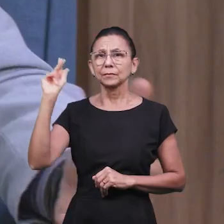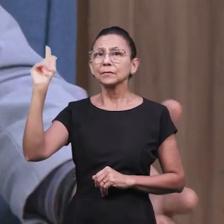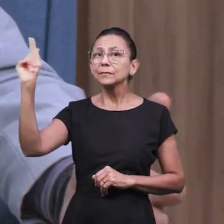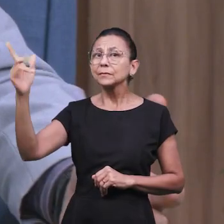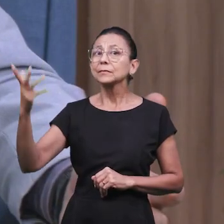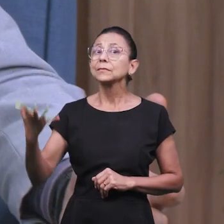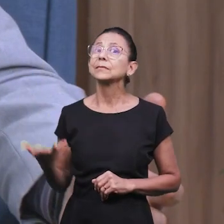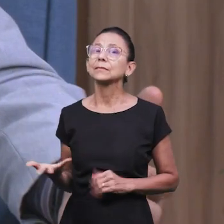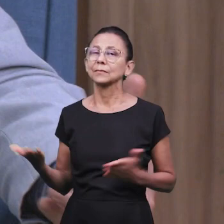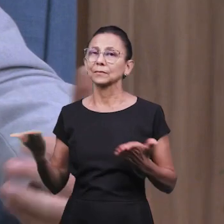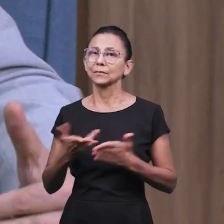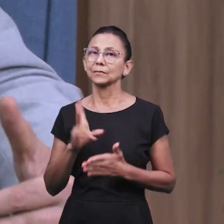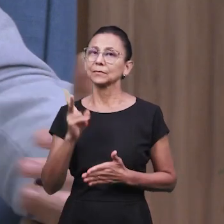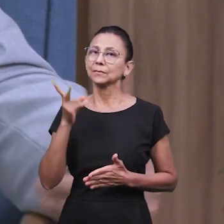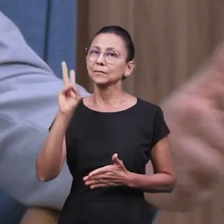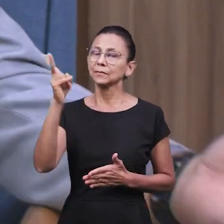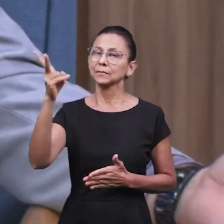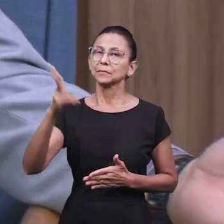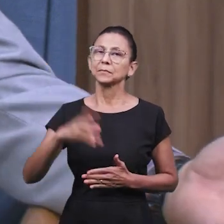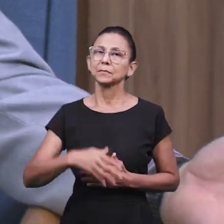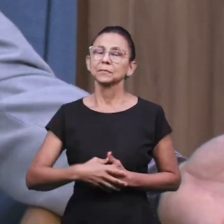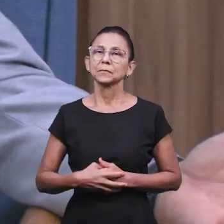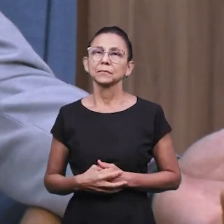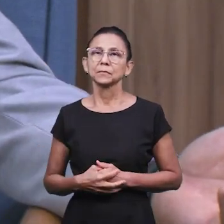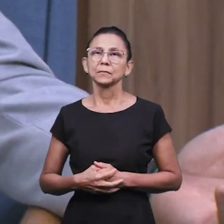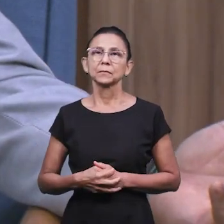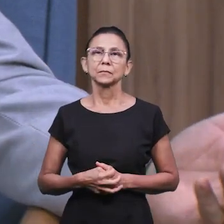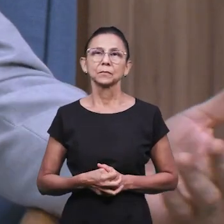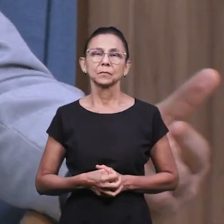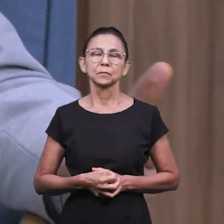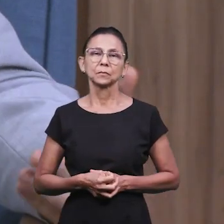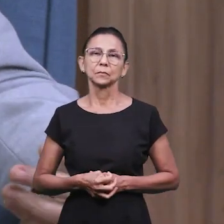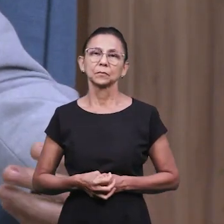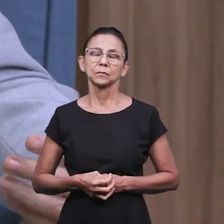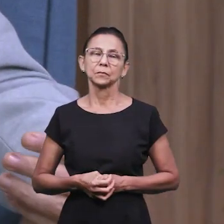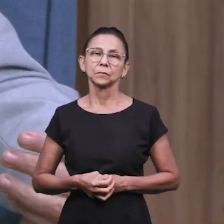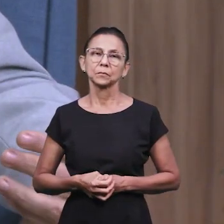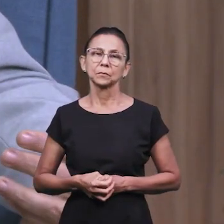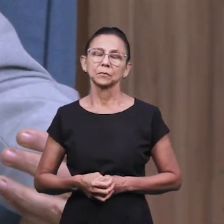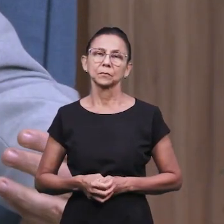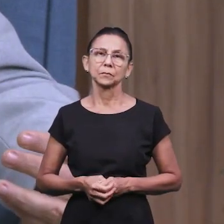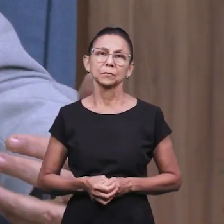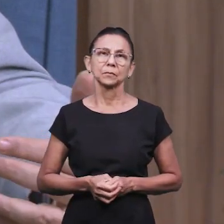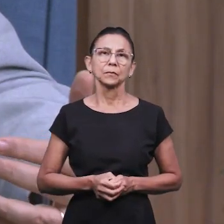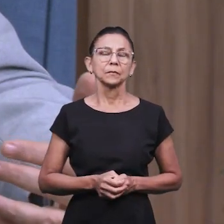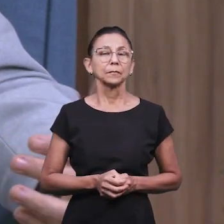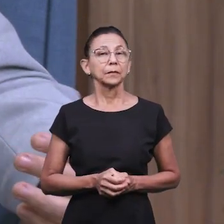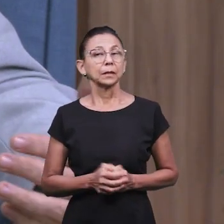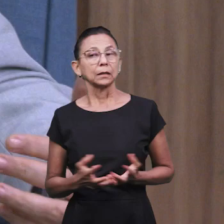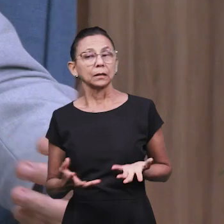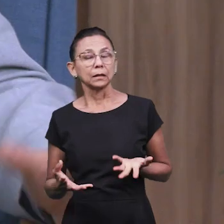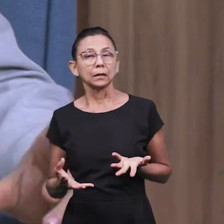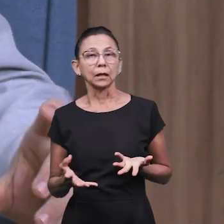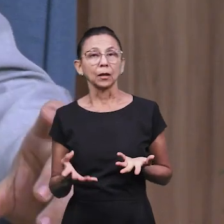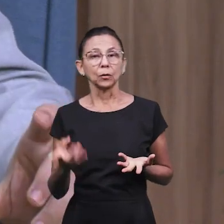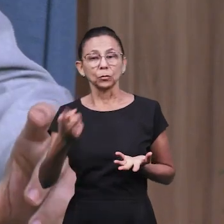vida eterna. É agora e para sempre, né? Então, o homem